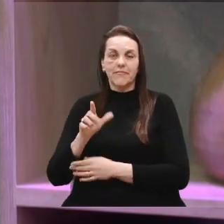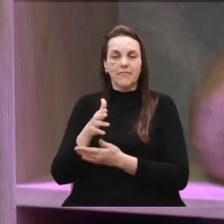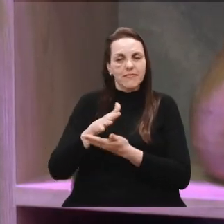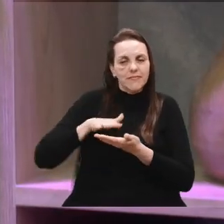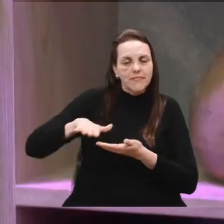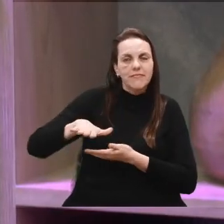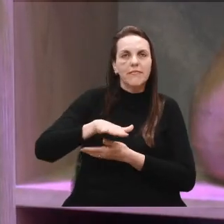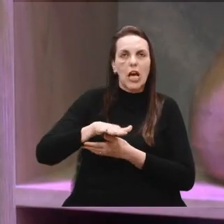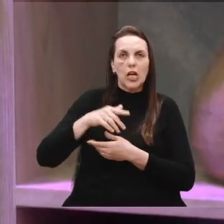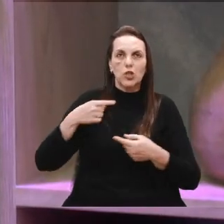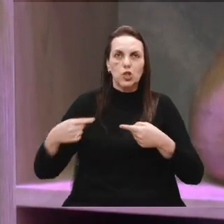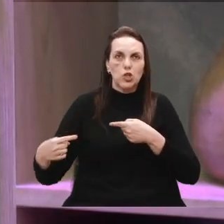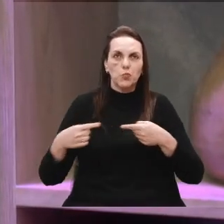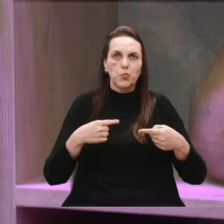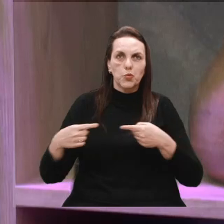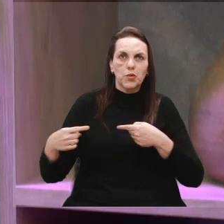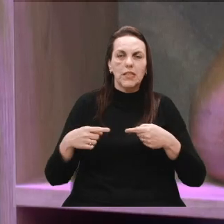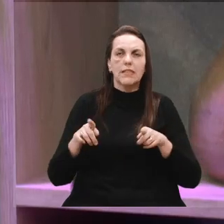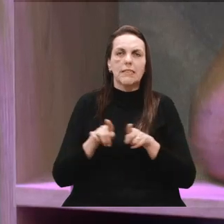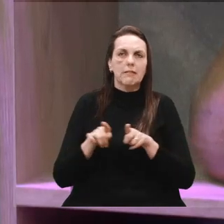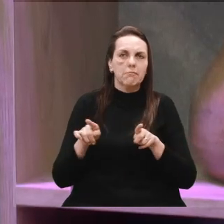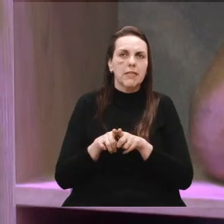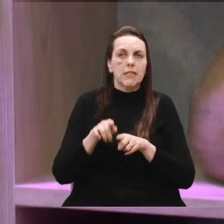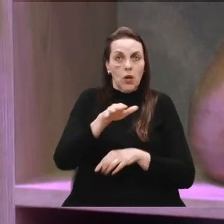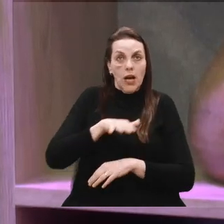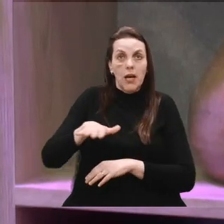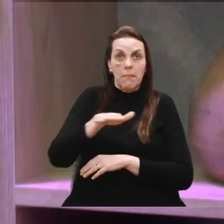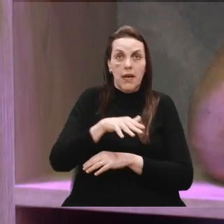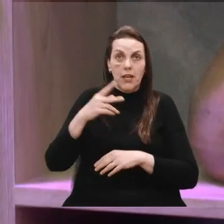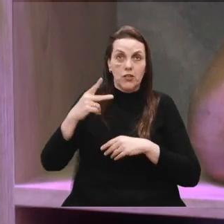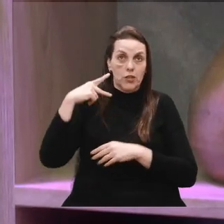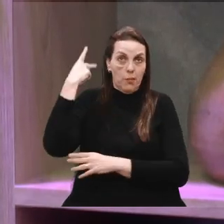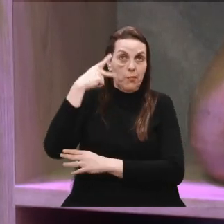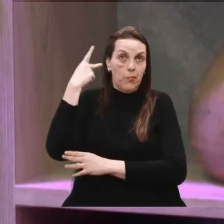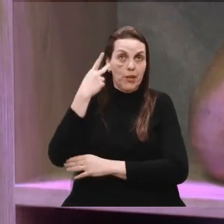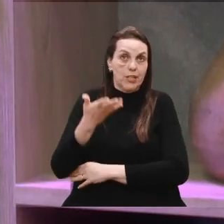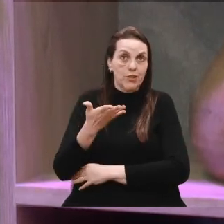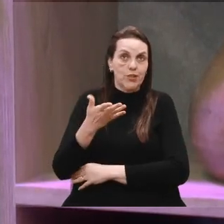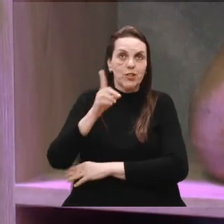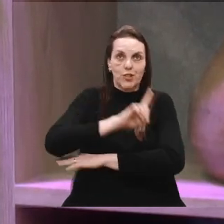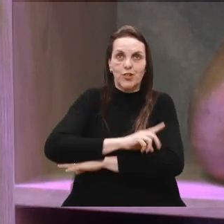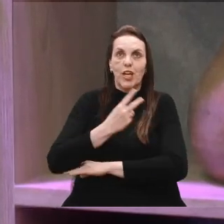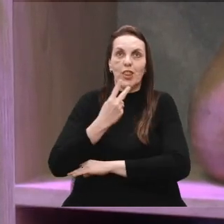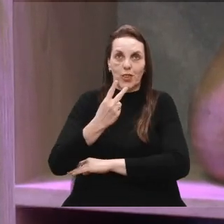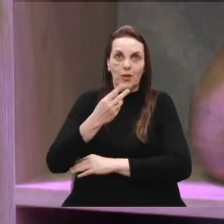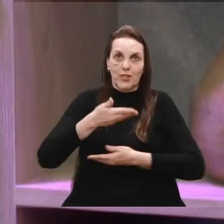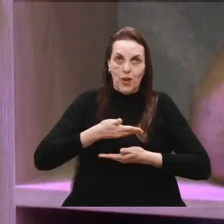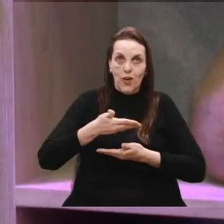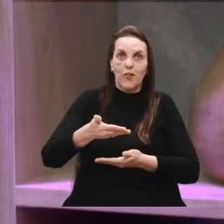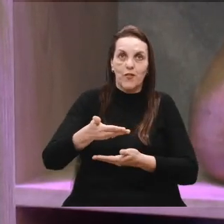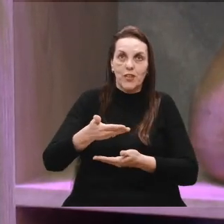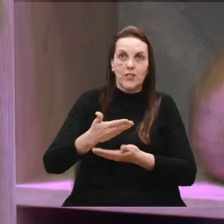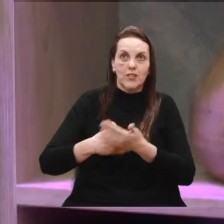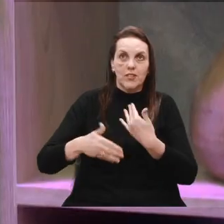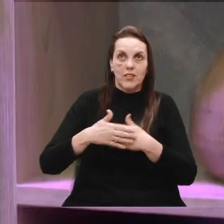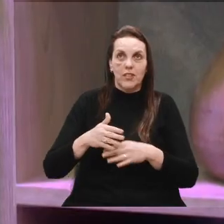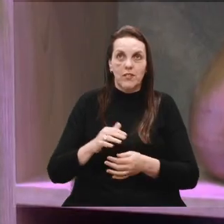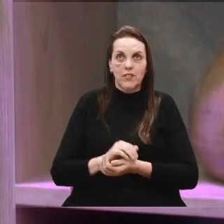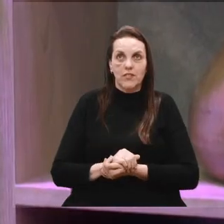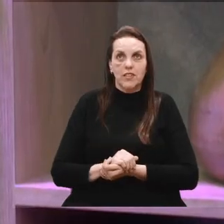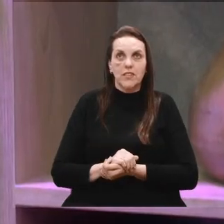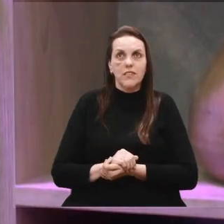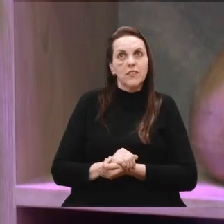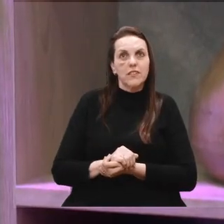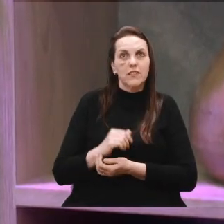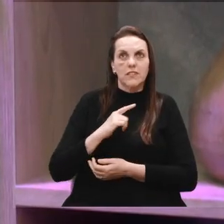de disputa também, né, que segue sendo o ambiente político. Então, no dia 2, fica o convite, né, para todo mundo que quiser vir.